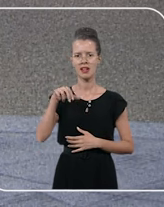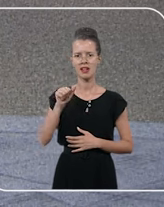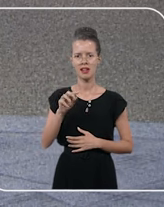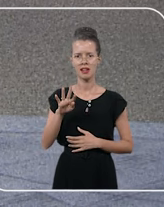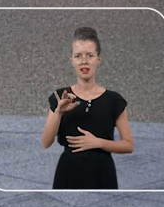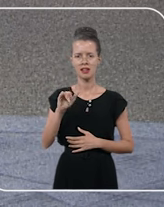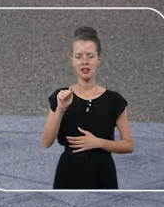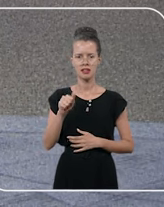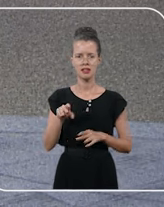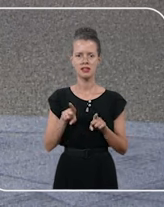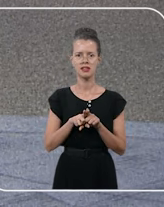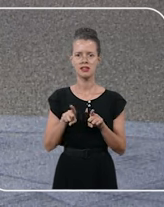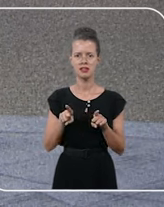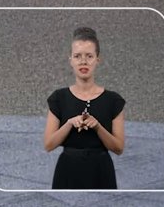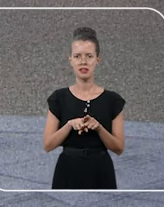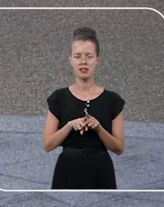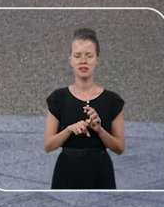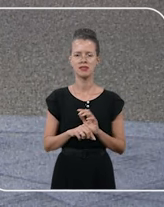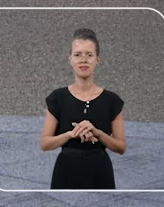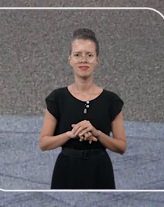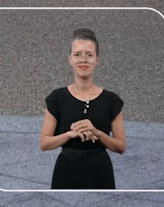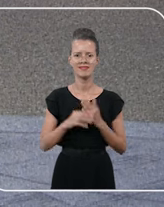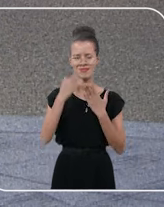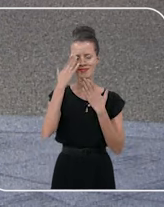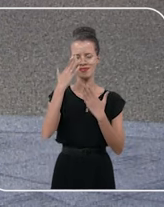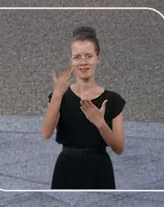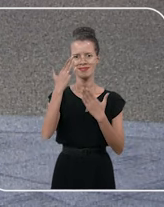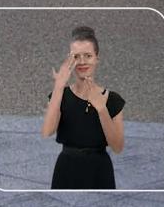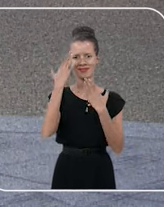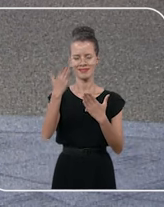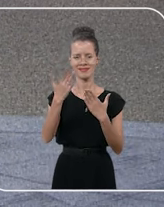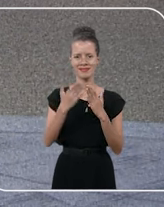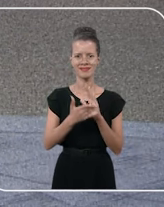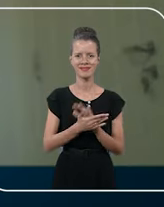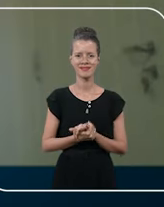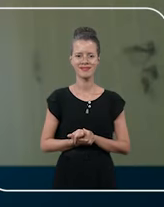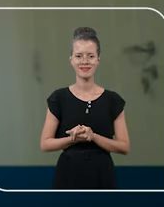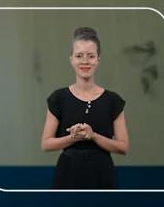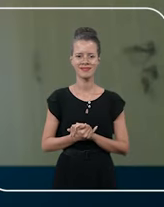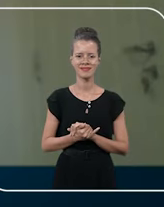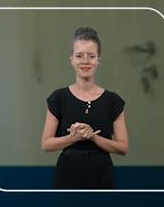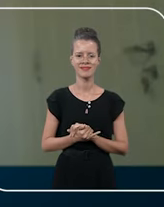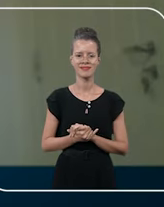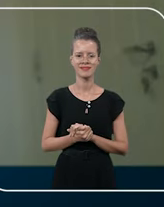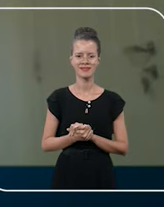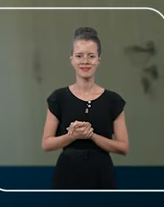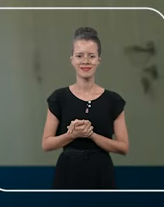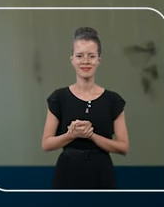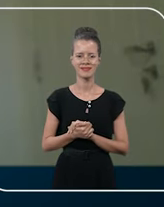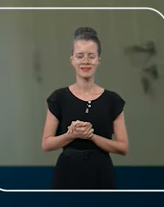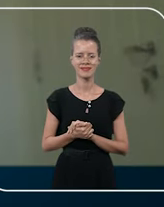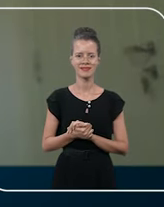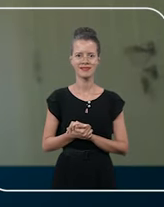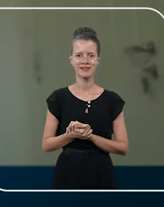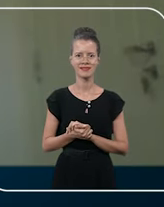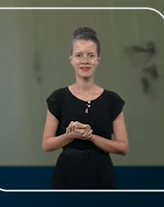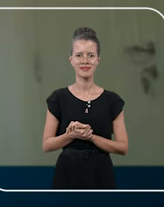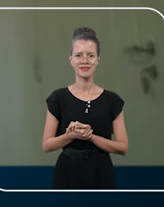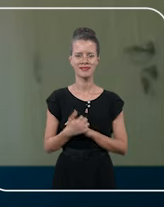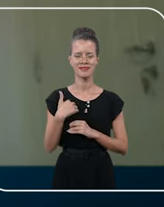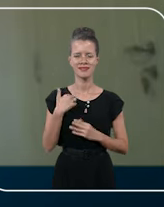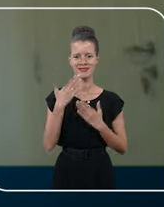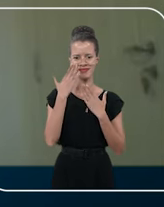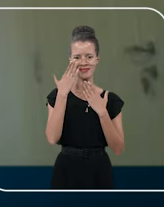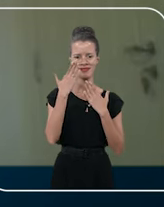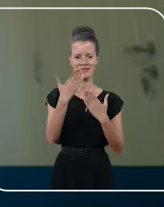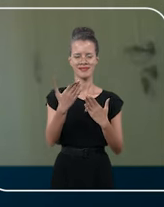Vale Brito, a quem eu agradeço a participação mais uma vez. Muito obrigada, professora Natália. Eu que agradeço pela oportunidade de